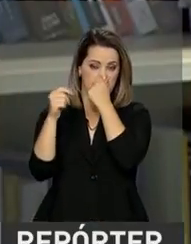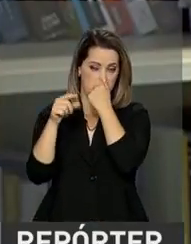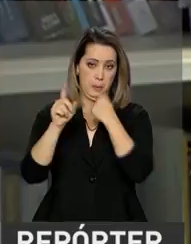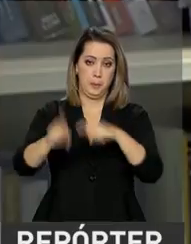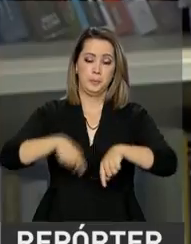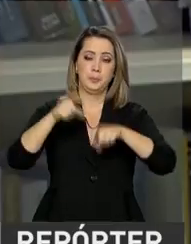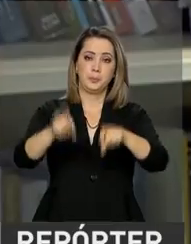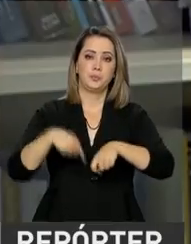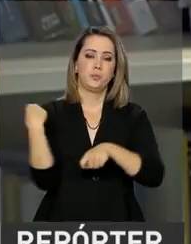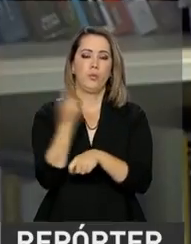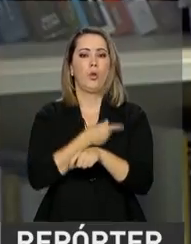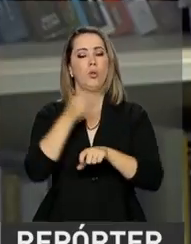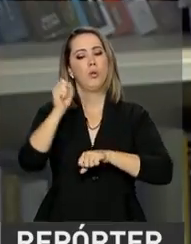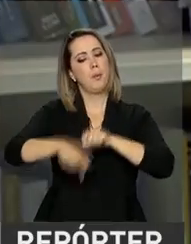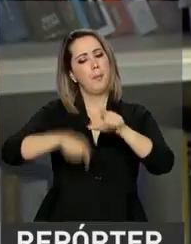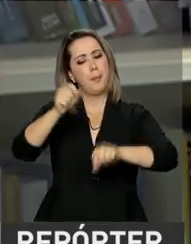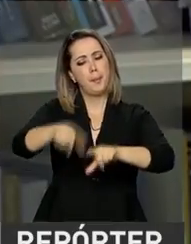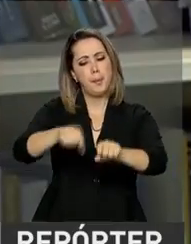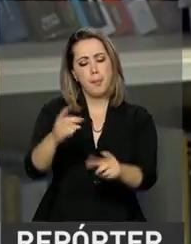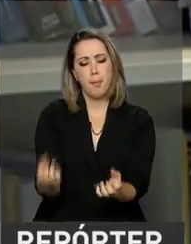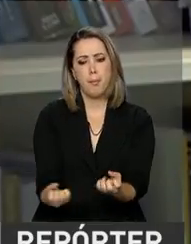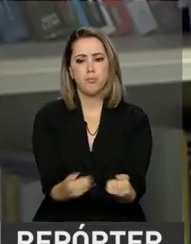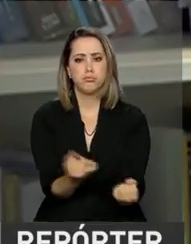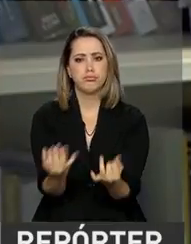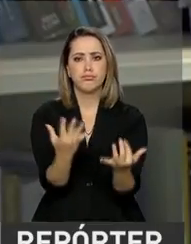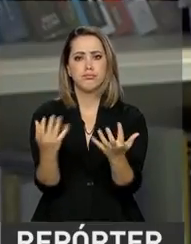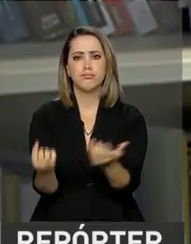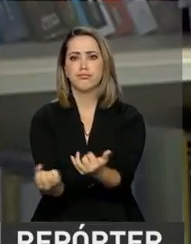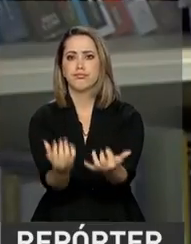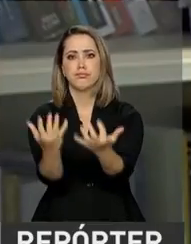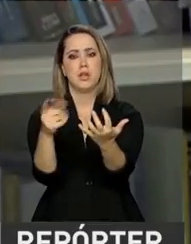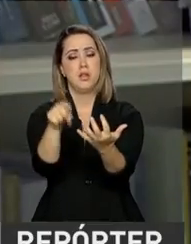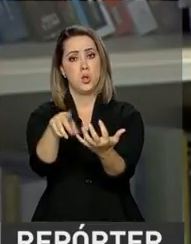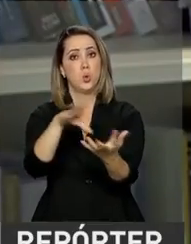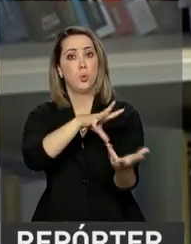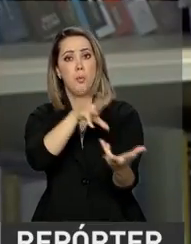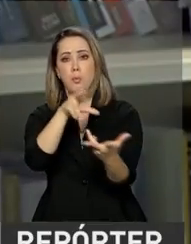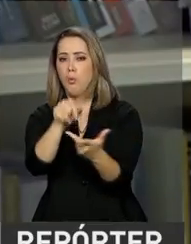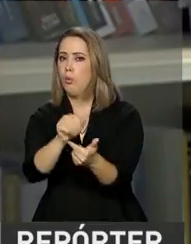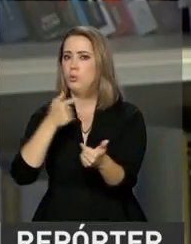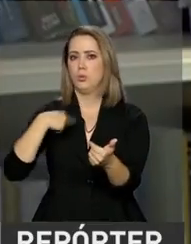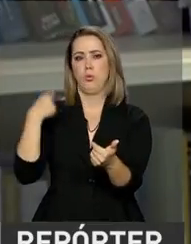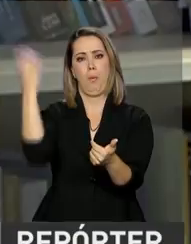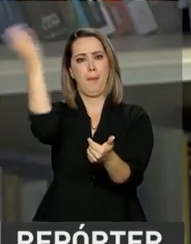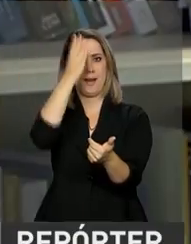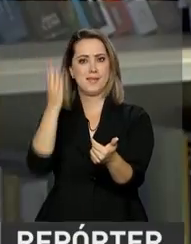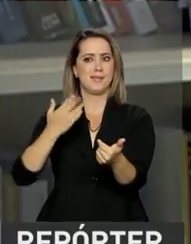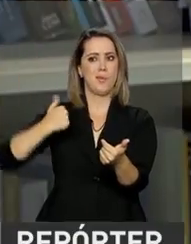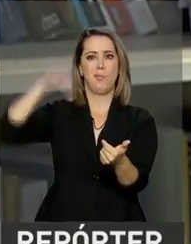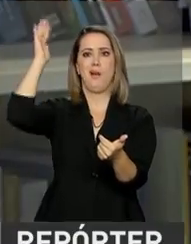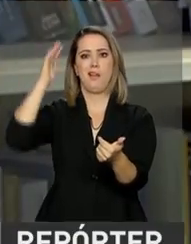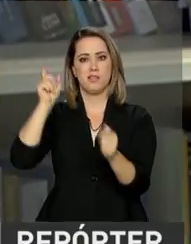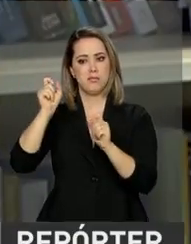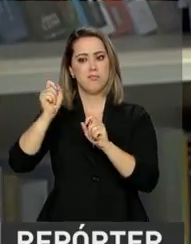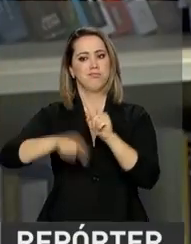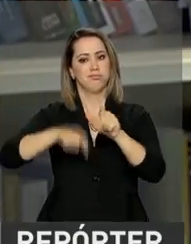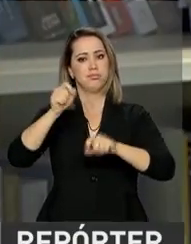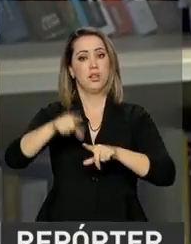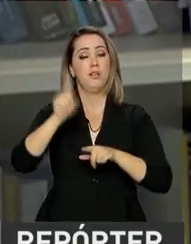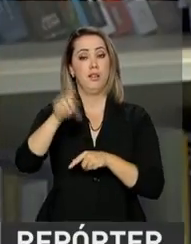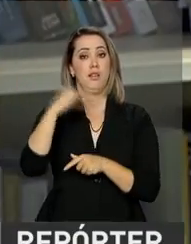dos maiores produtores agrícolas do mundo e portanto é isso hoje é fundamental